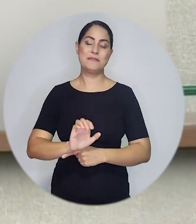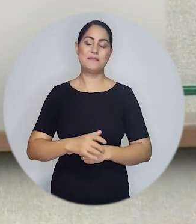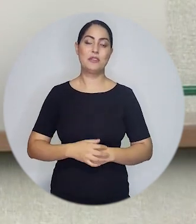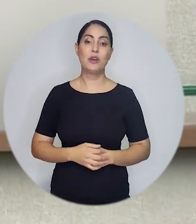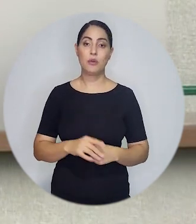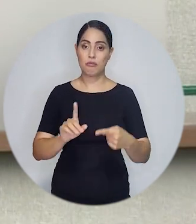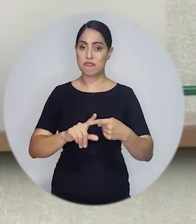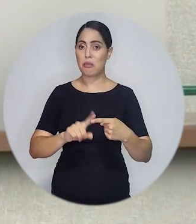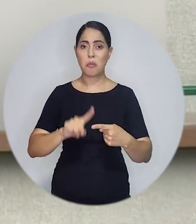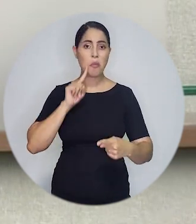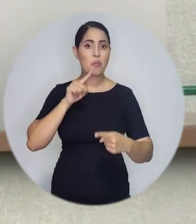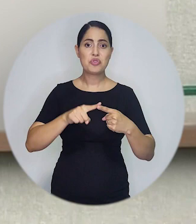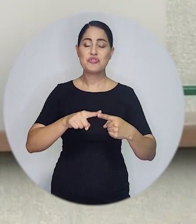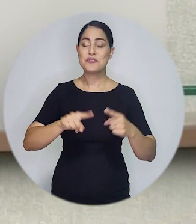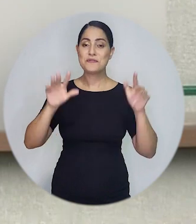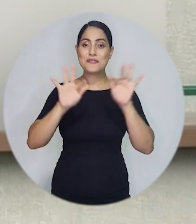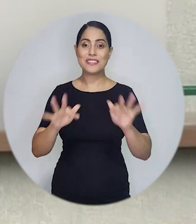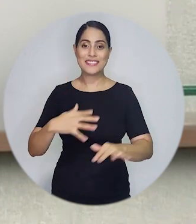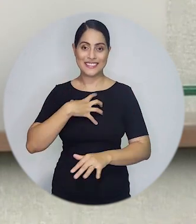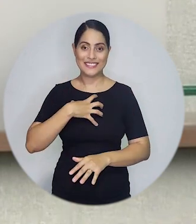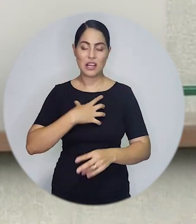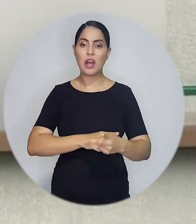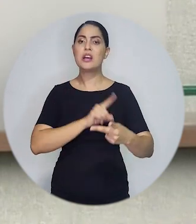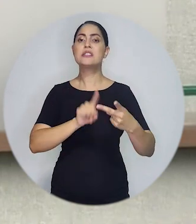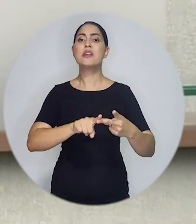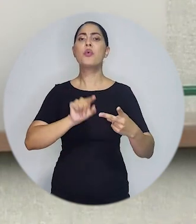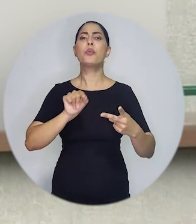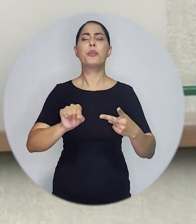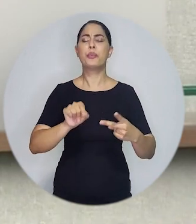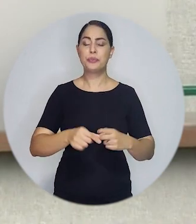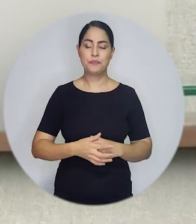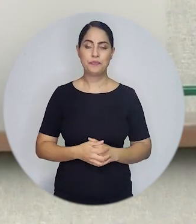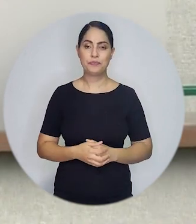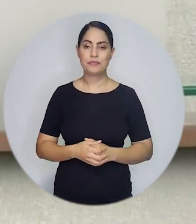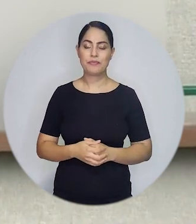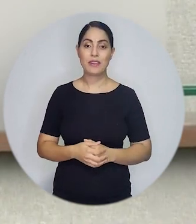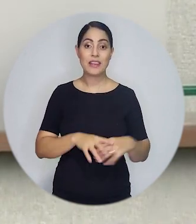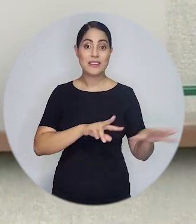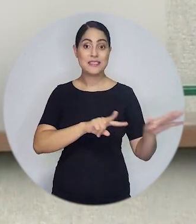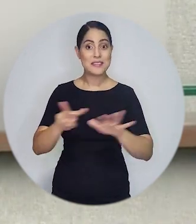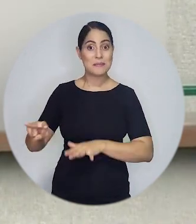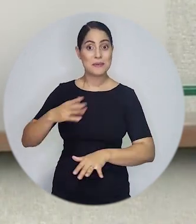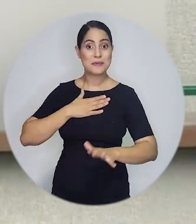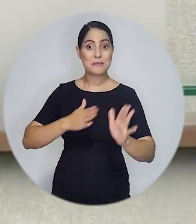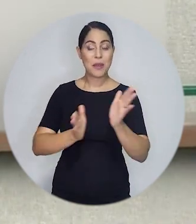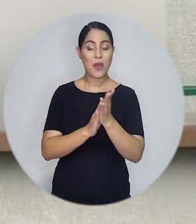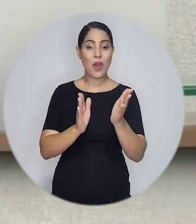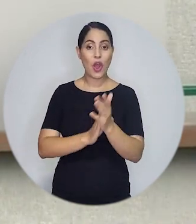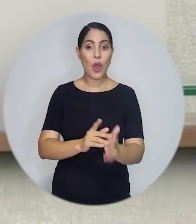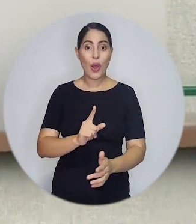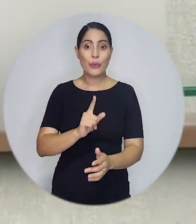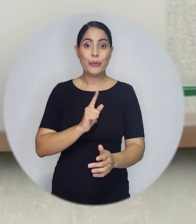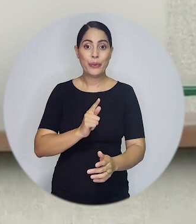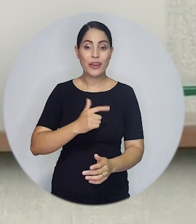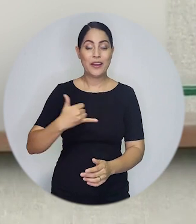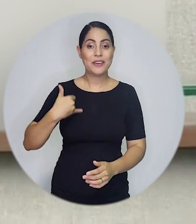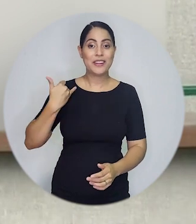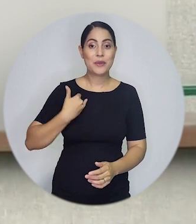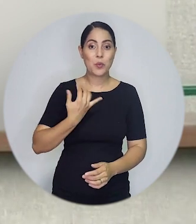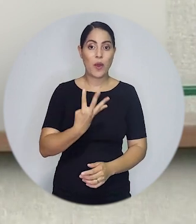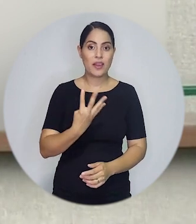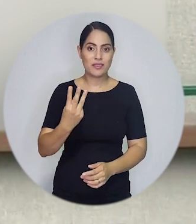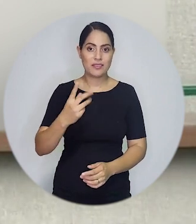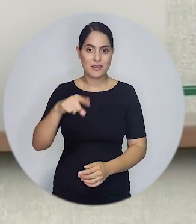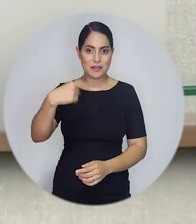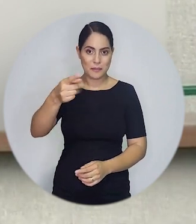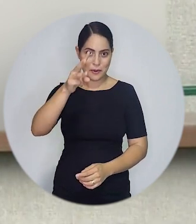Estado do Amazonas, do povo do meu estado. Então, por si só, já era um grande motivo de felicidade. Segundo motivo de felicidade, de ser a semana do meu aniversário,